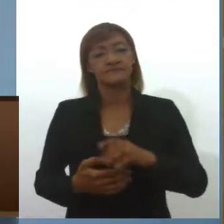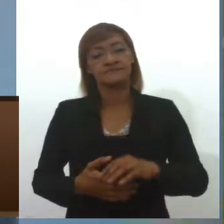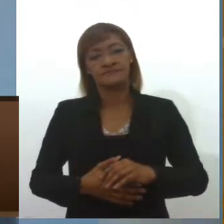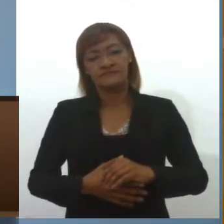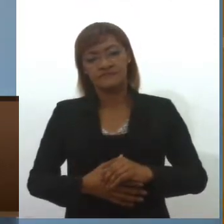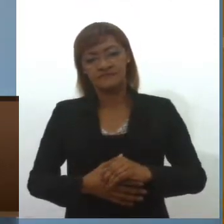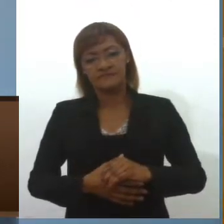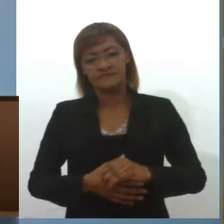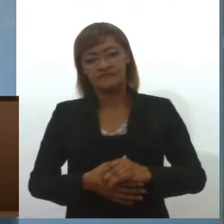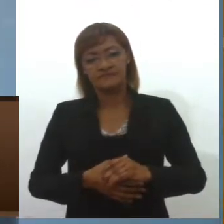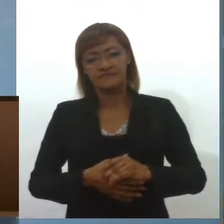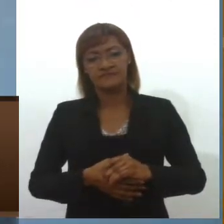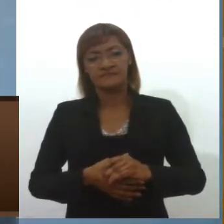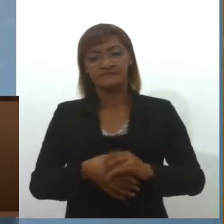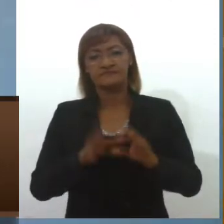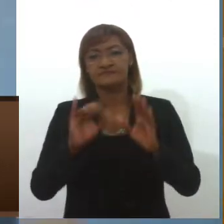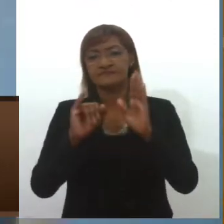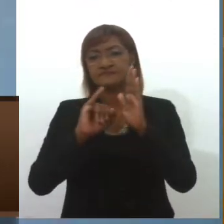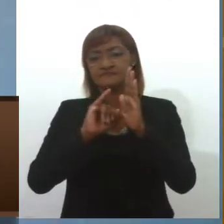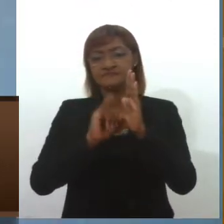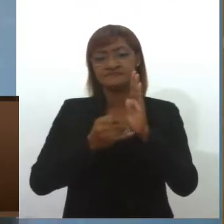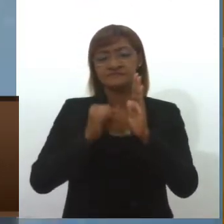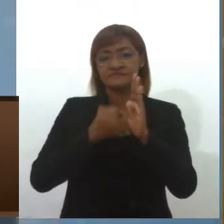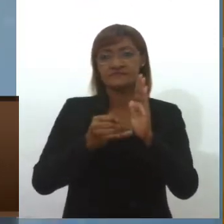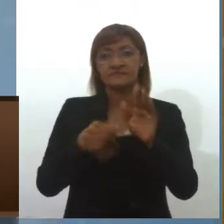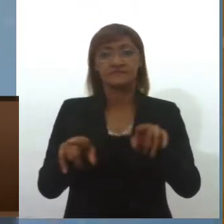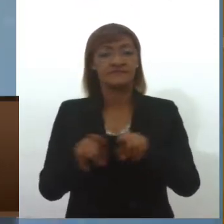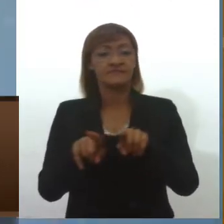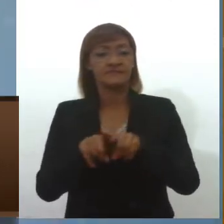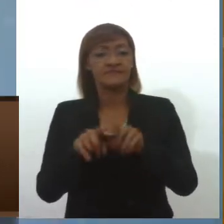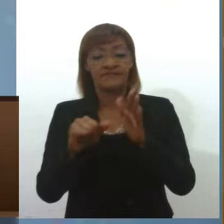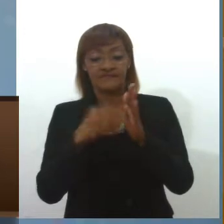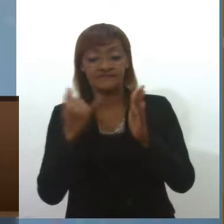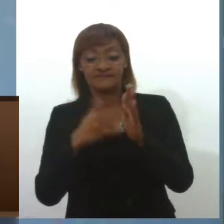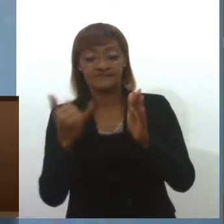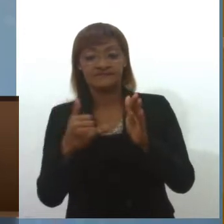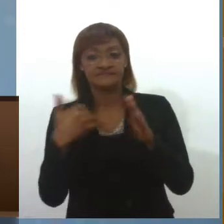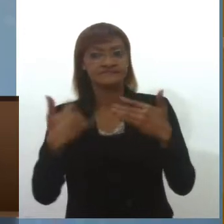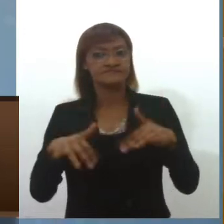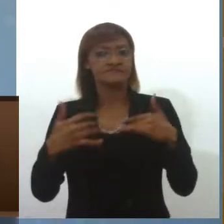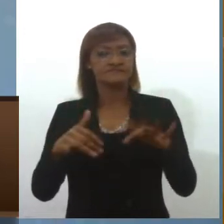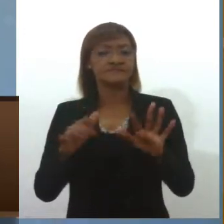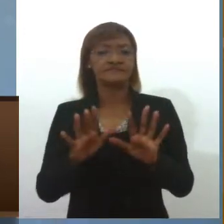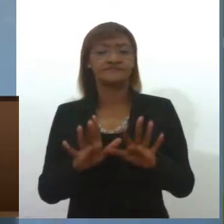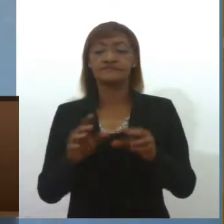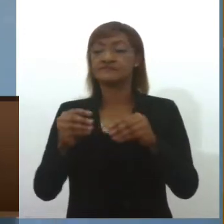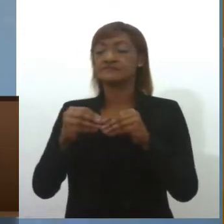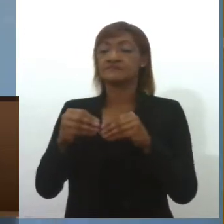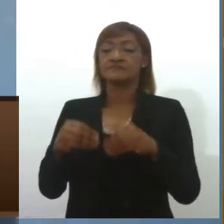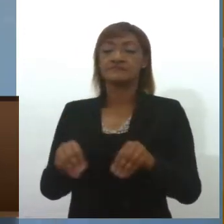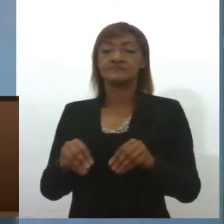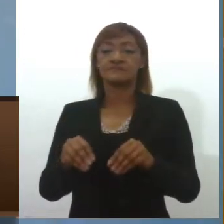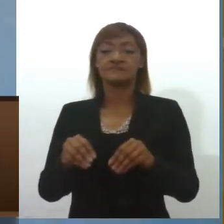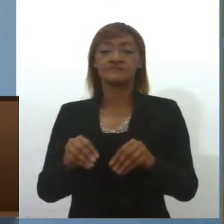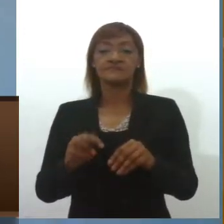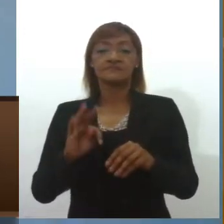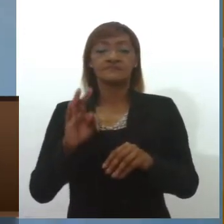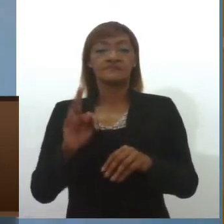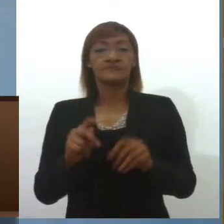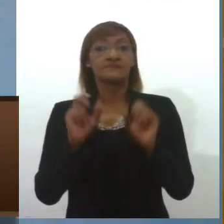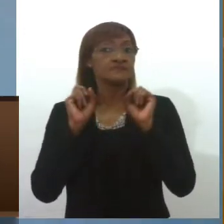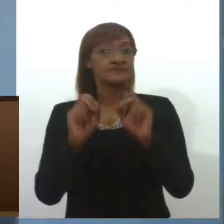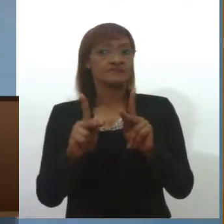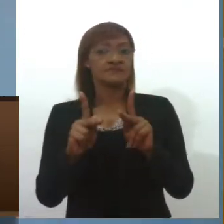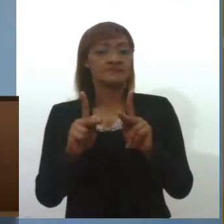no seu crédito, nos seus contratos de crédito. Eles ficam muito mais penosos. Então isso prejudica a nação como um todo. Ok,